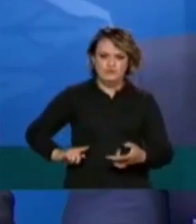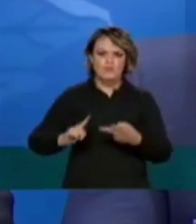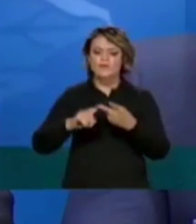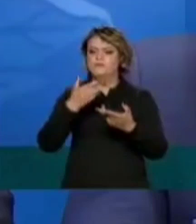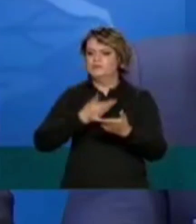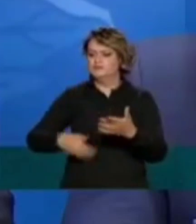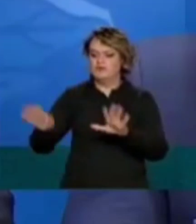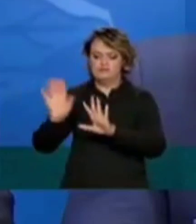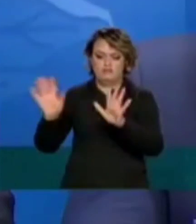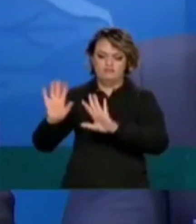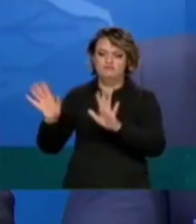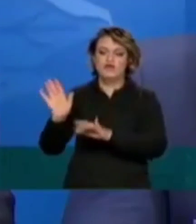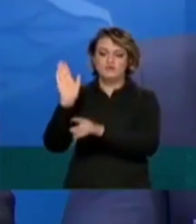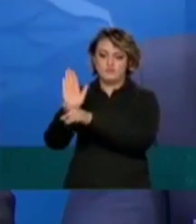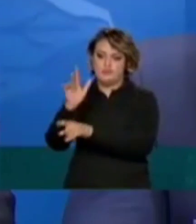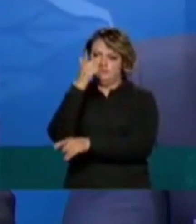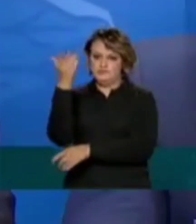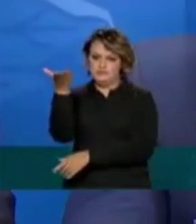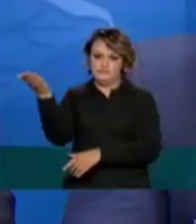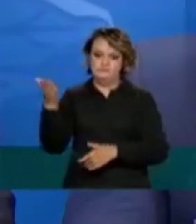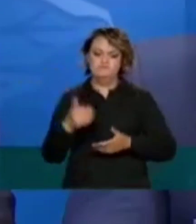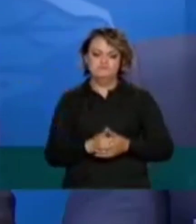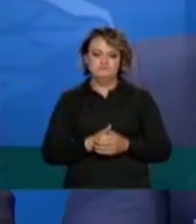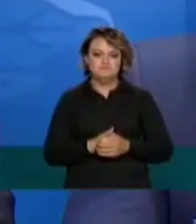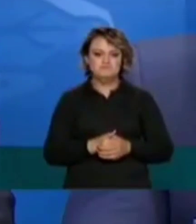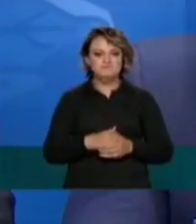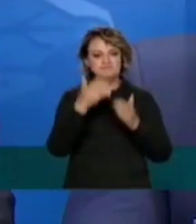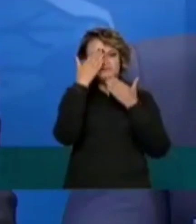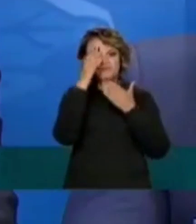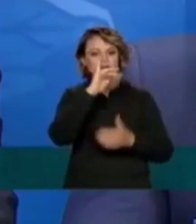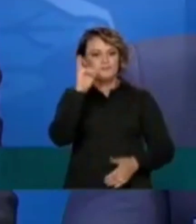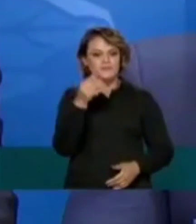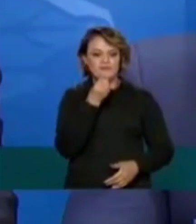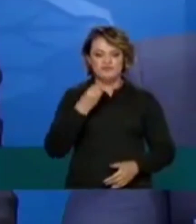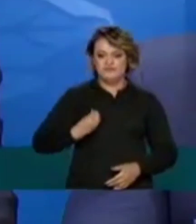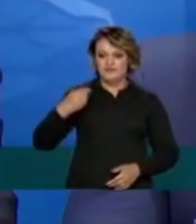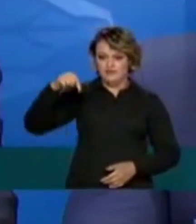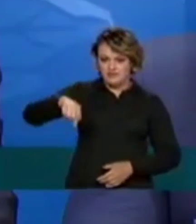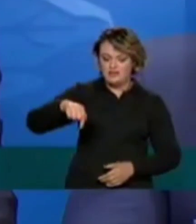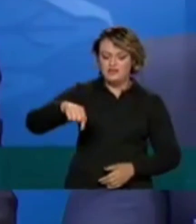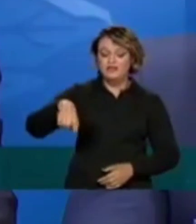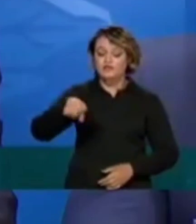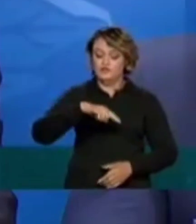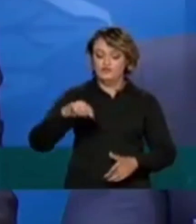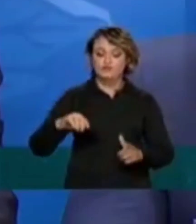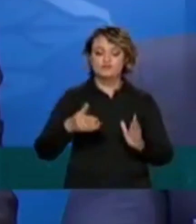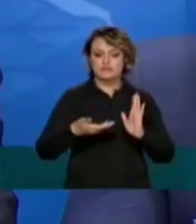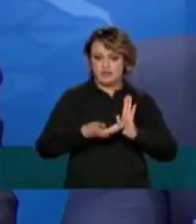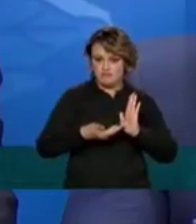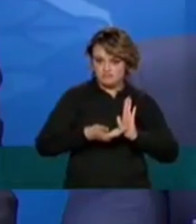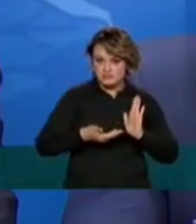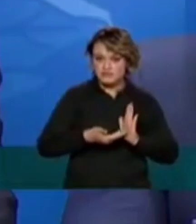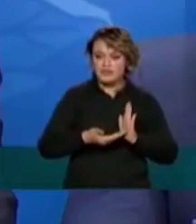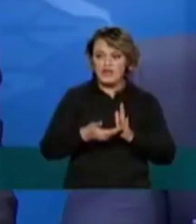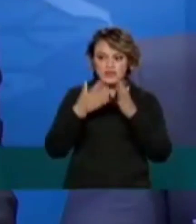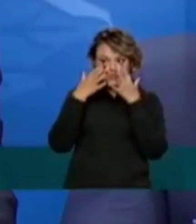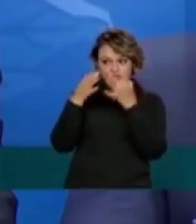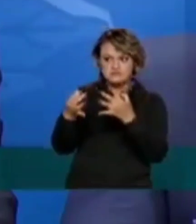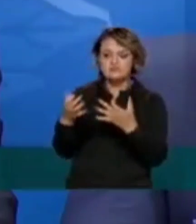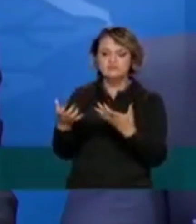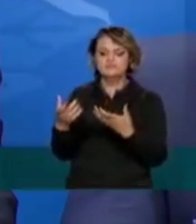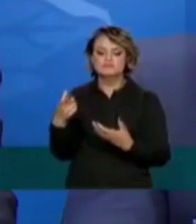pelo ressarcimento do governo federal. Eu queria agradecer a oportunidade e a Câmara continua atenta ao